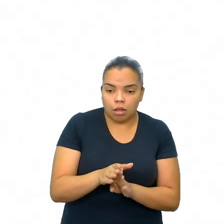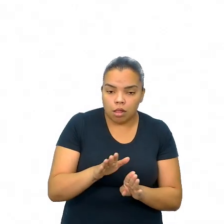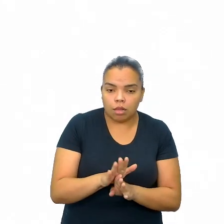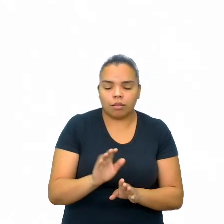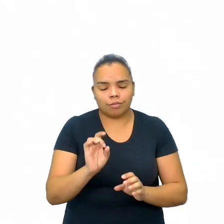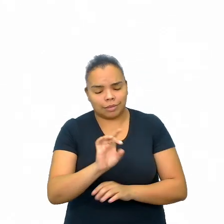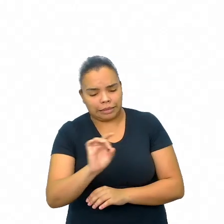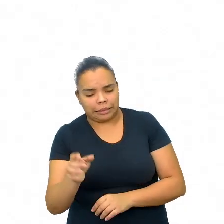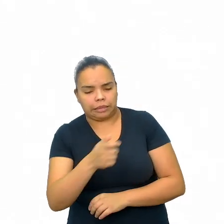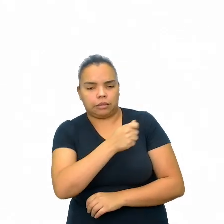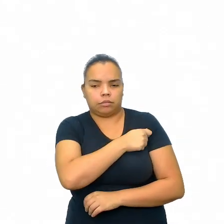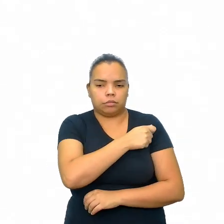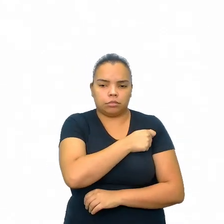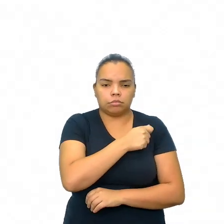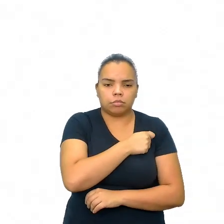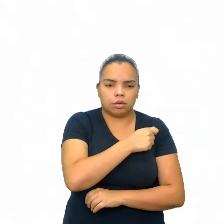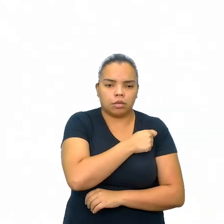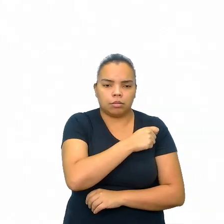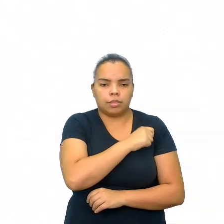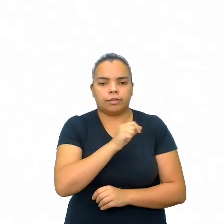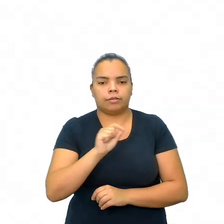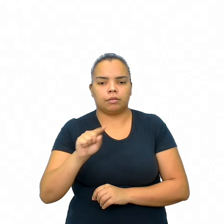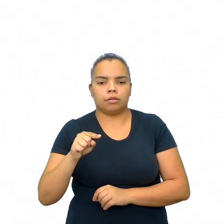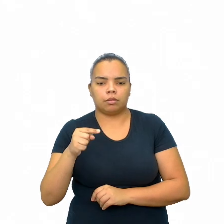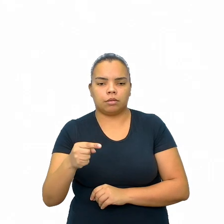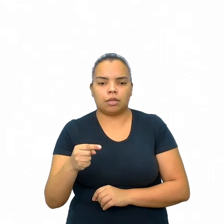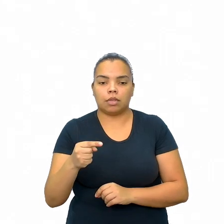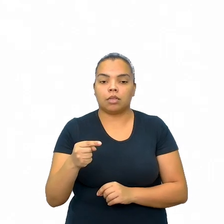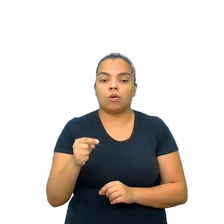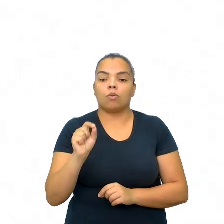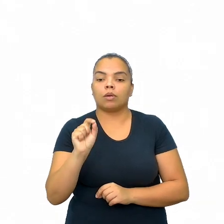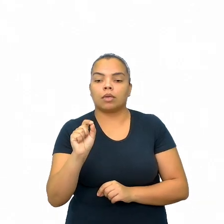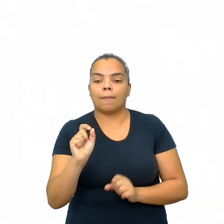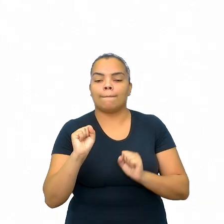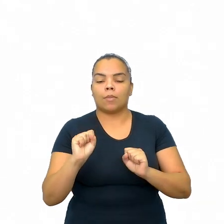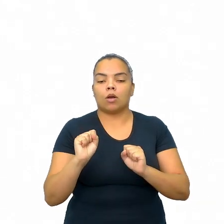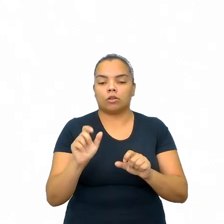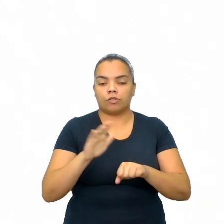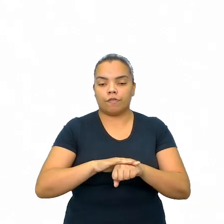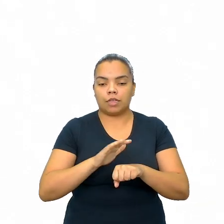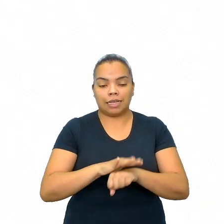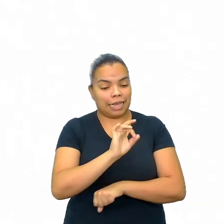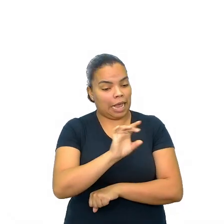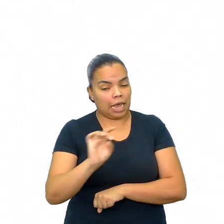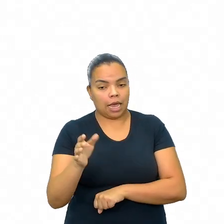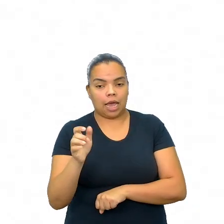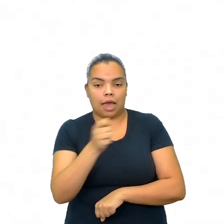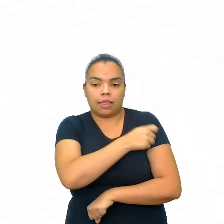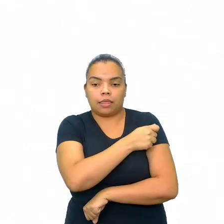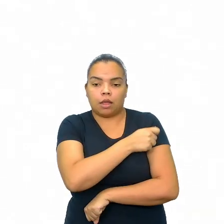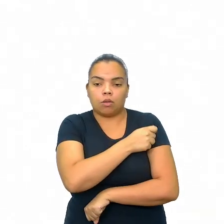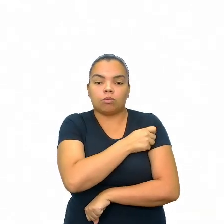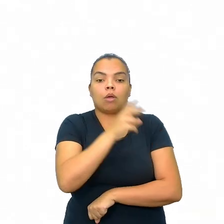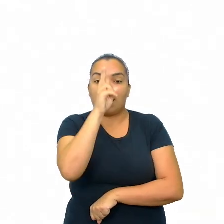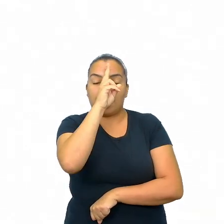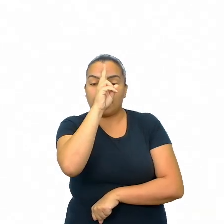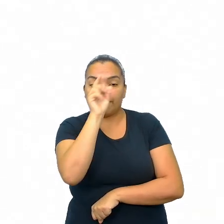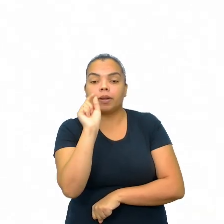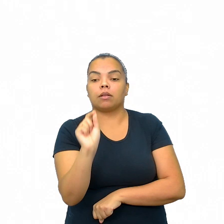agrupamentos possíveis e as intervenções necessárias a cada grupo. Lembrando,